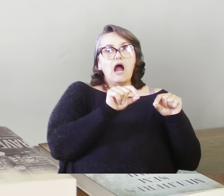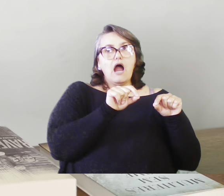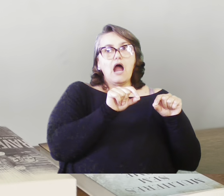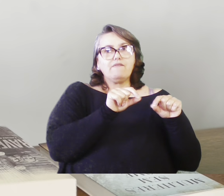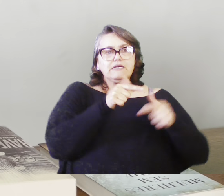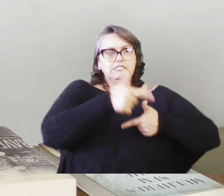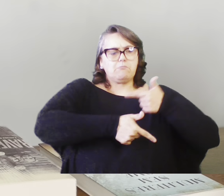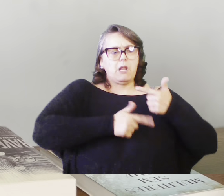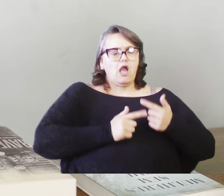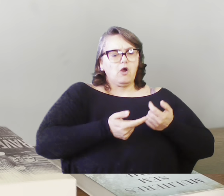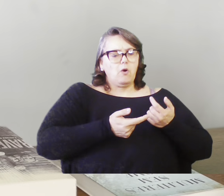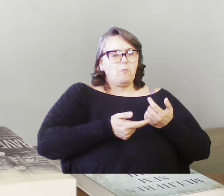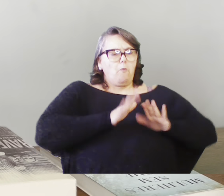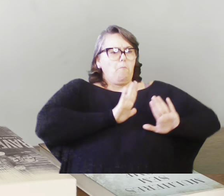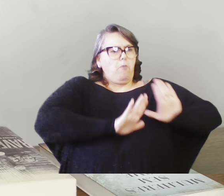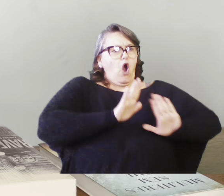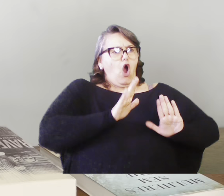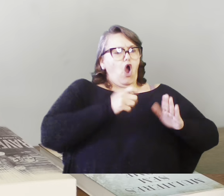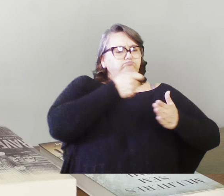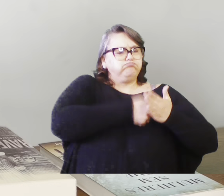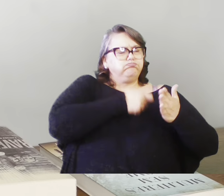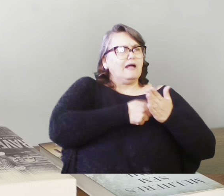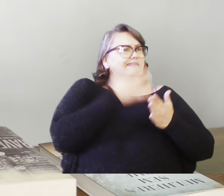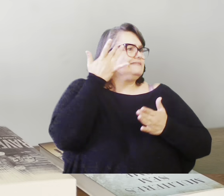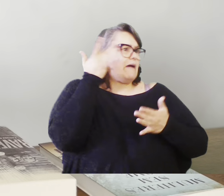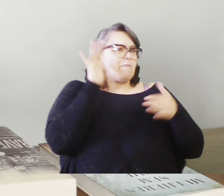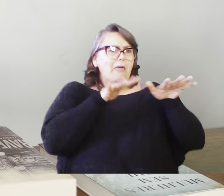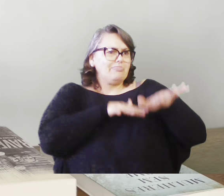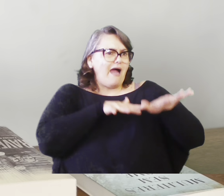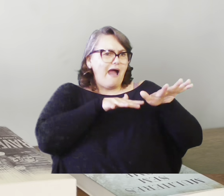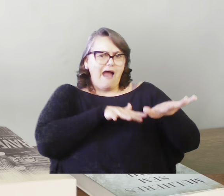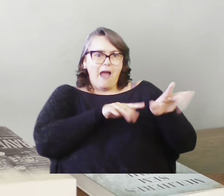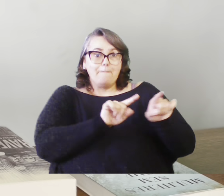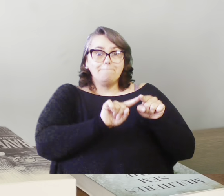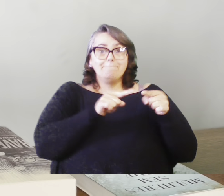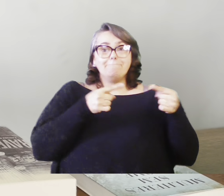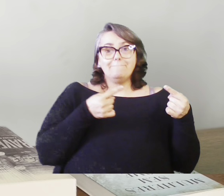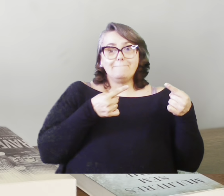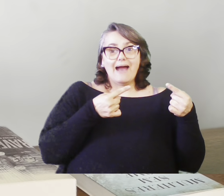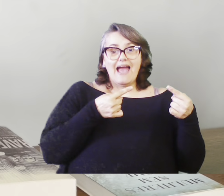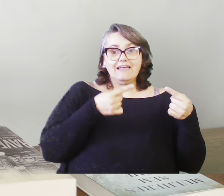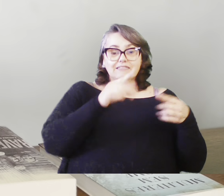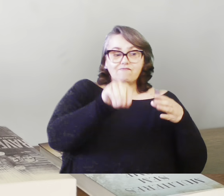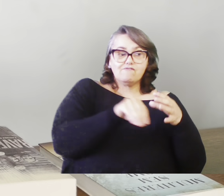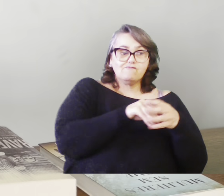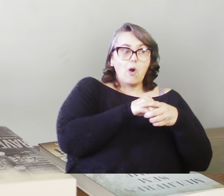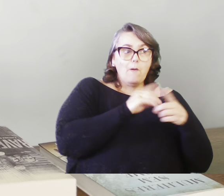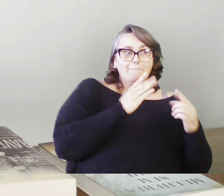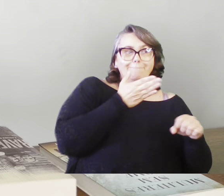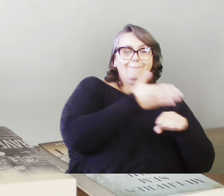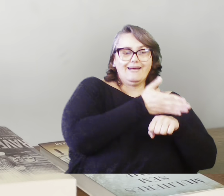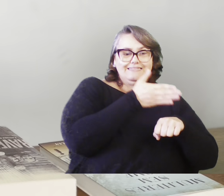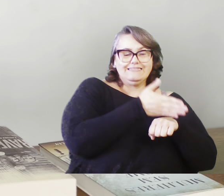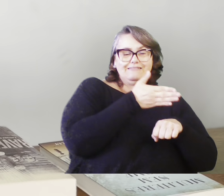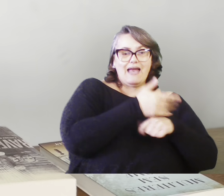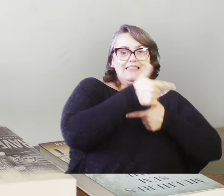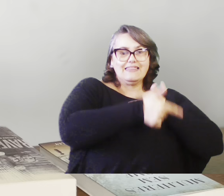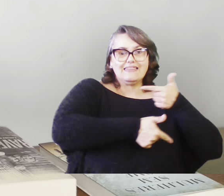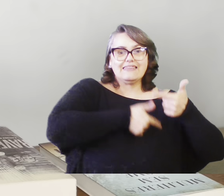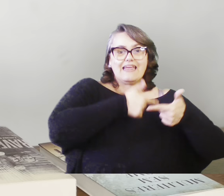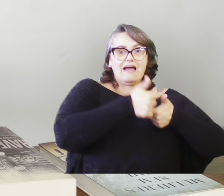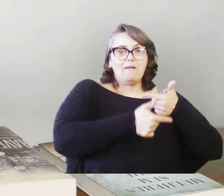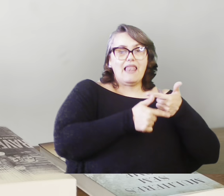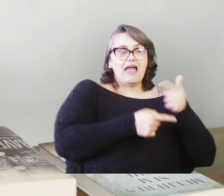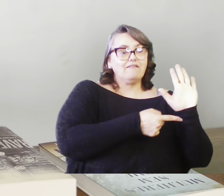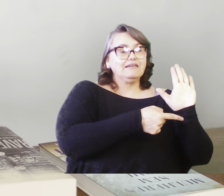decide então integrar a resistência. Ela nem sabia bem o que era aquilo, mas decide integrar a resistência